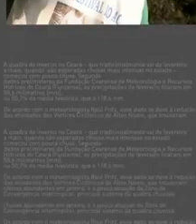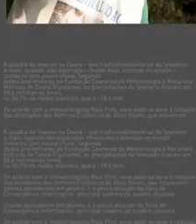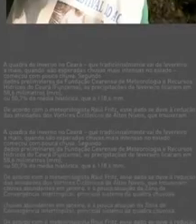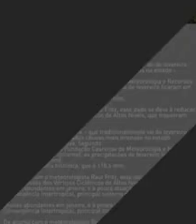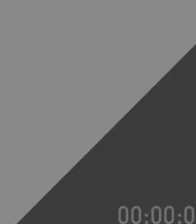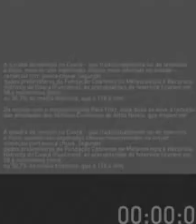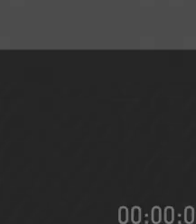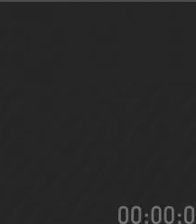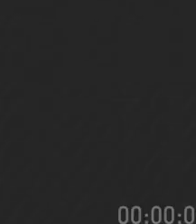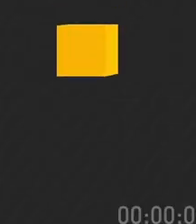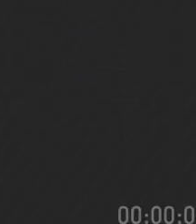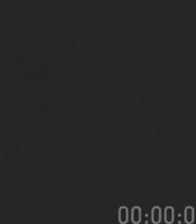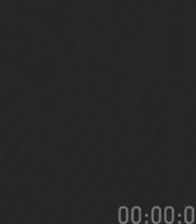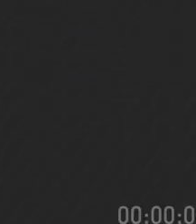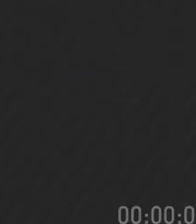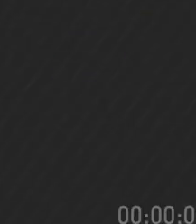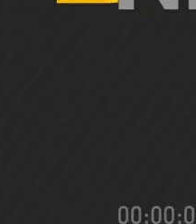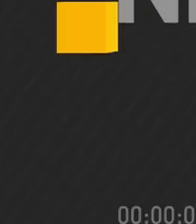ae